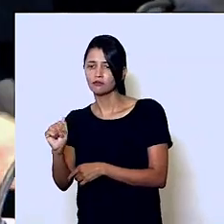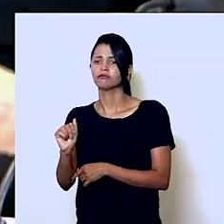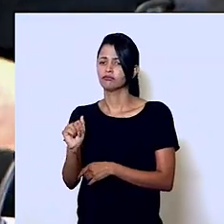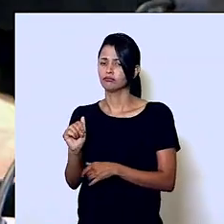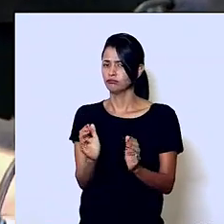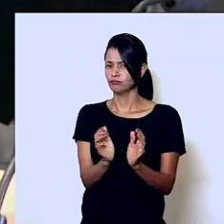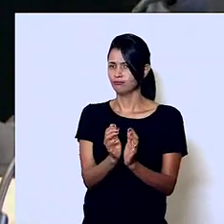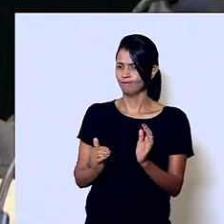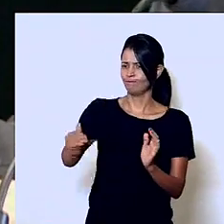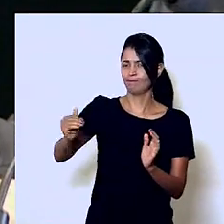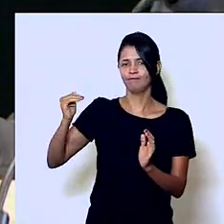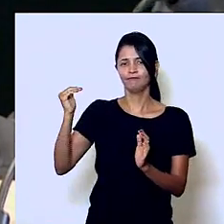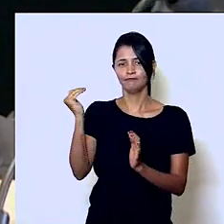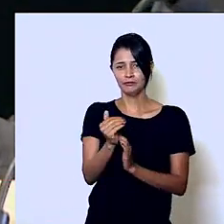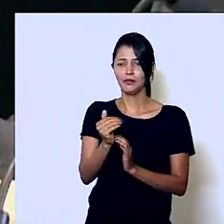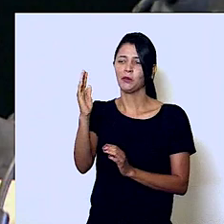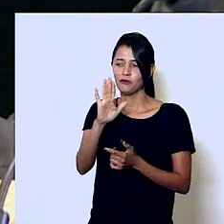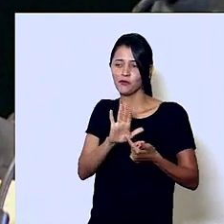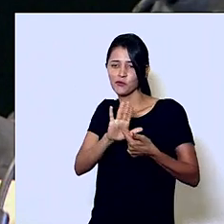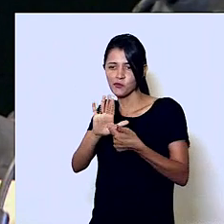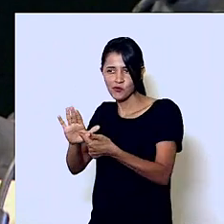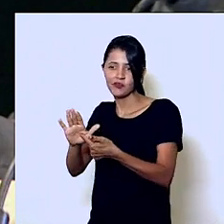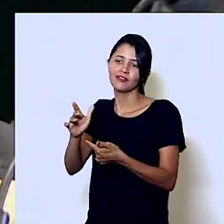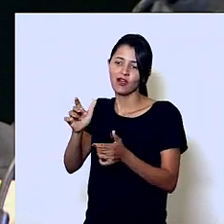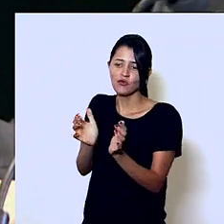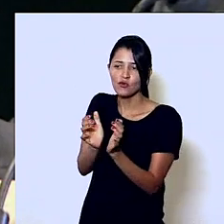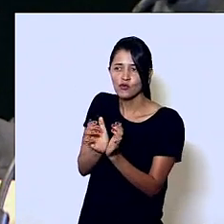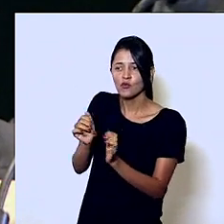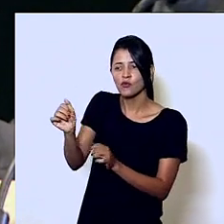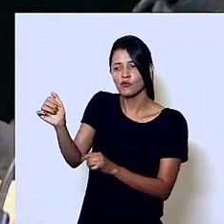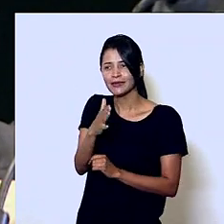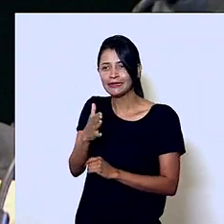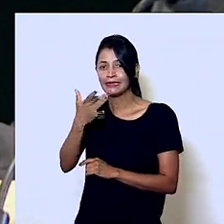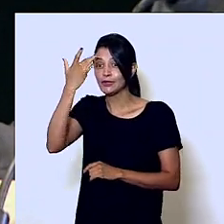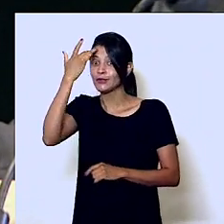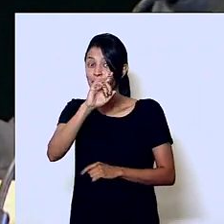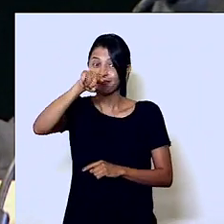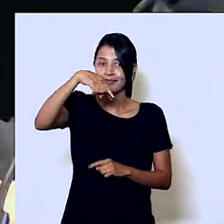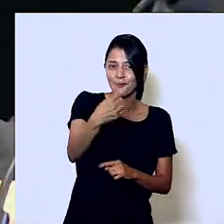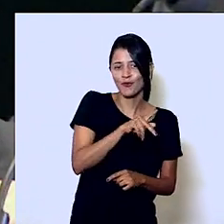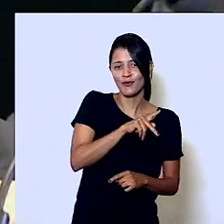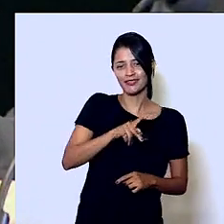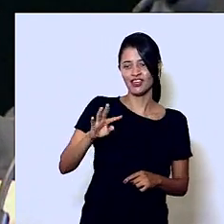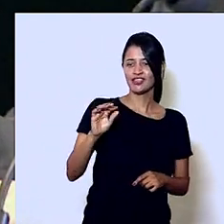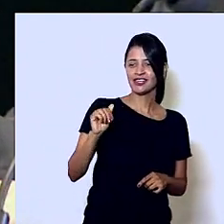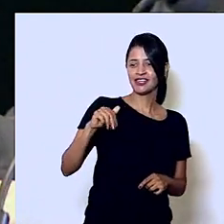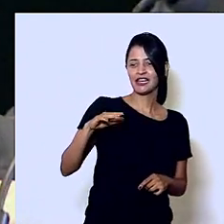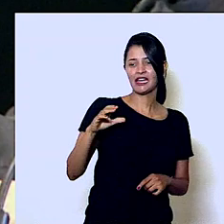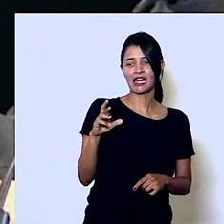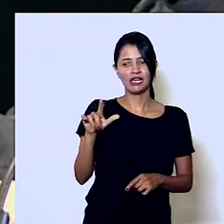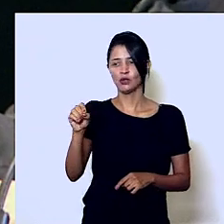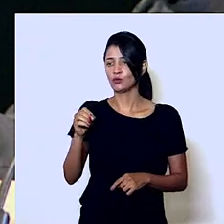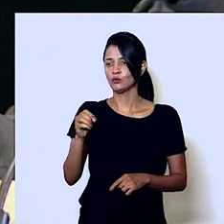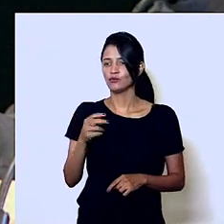diplomática mundo afora, mal sabendo que poucas semanas depois o presidente Tancredo não poderia tomar posse. Eu me recordo